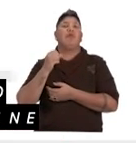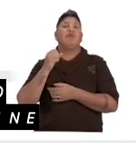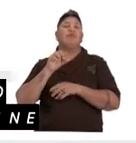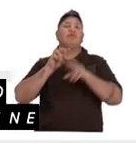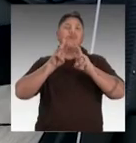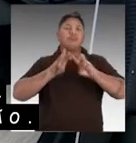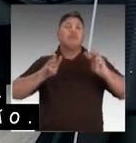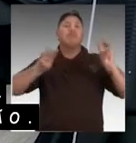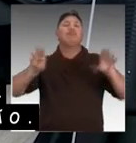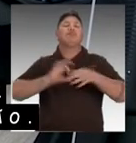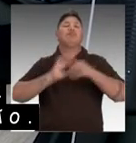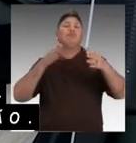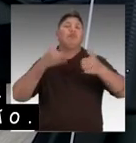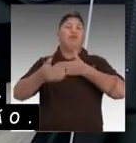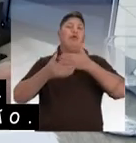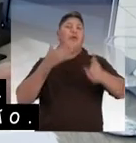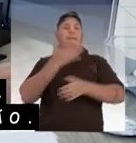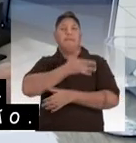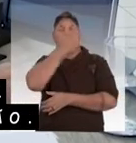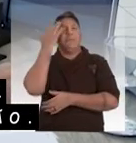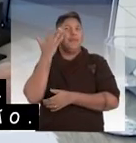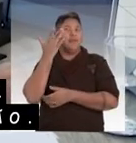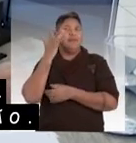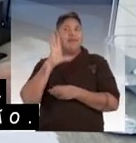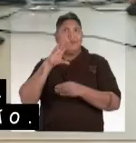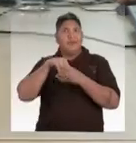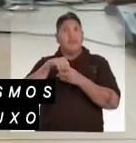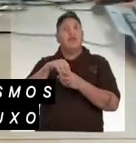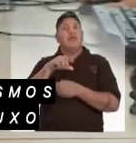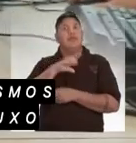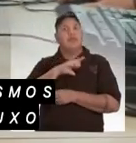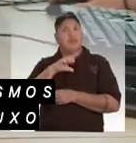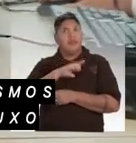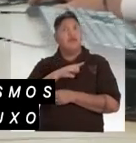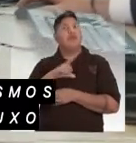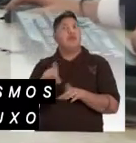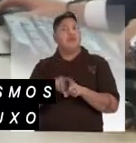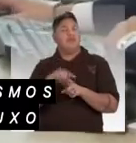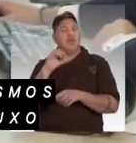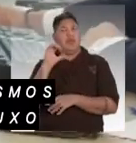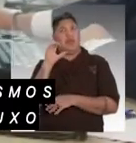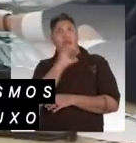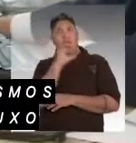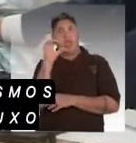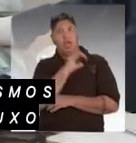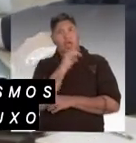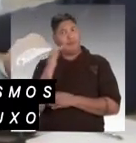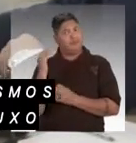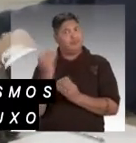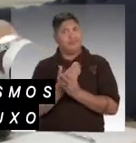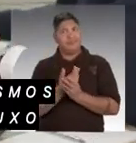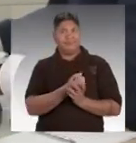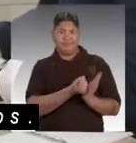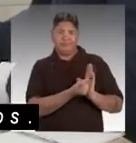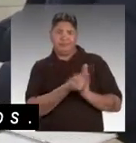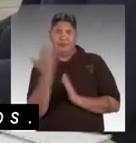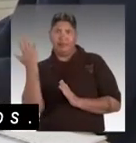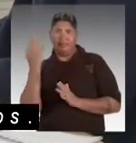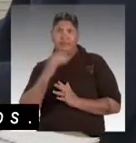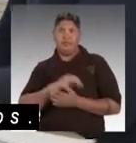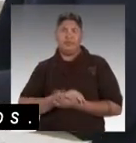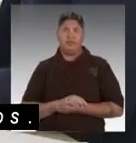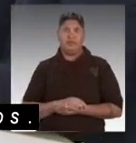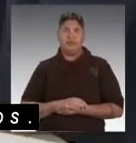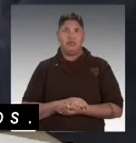protocolo online e está disponível para todo cidadão. Internamente, o Cosmos tem otimizado fluxos de